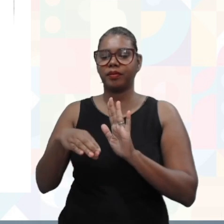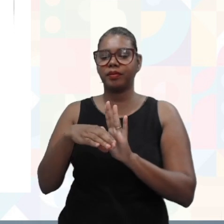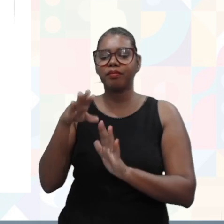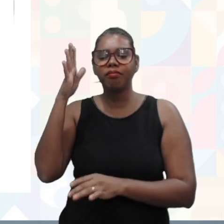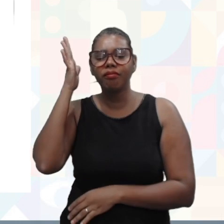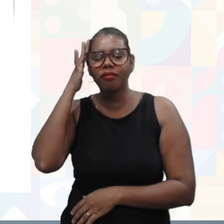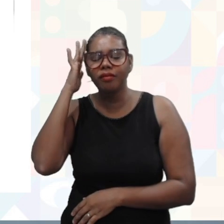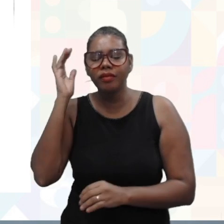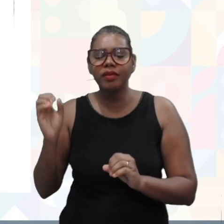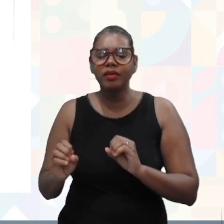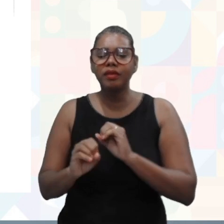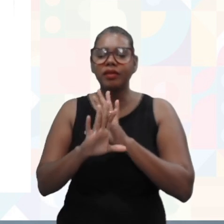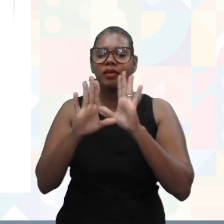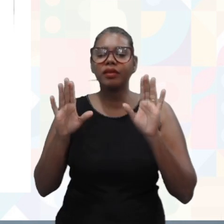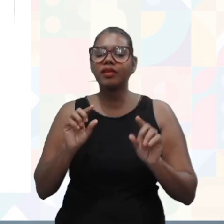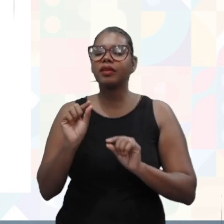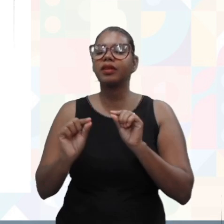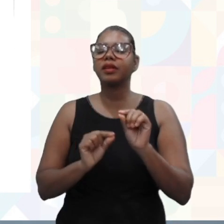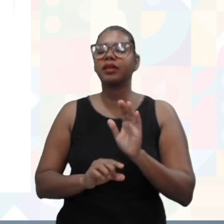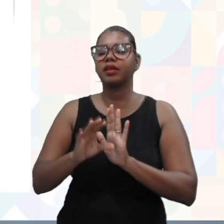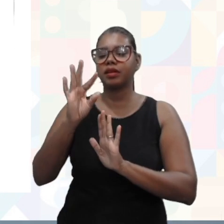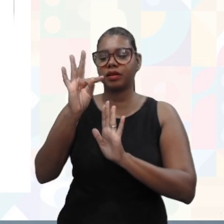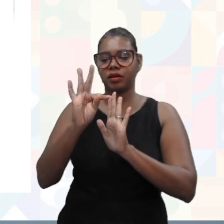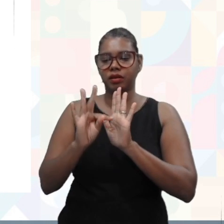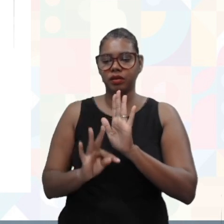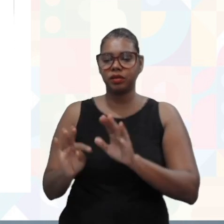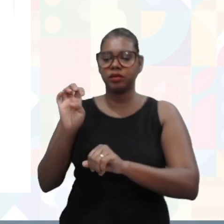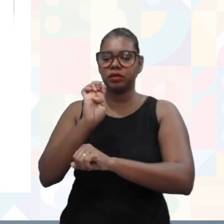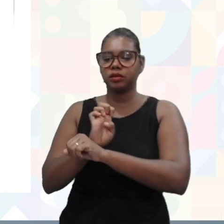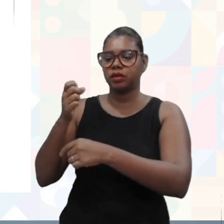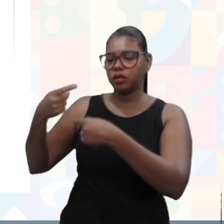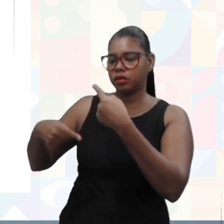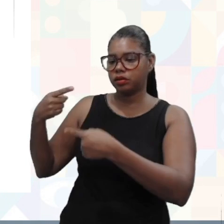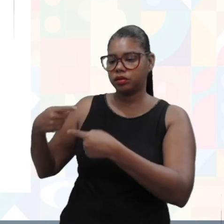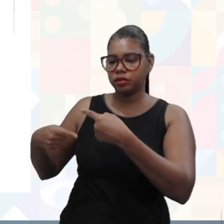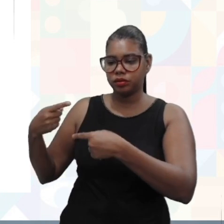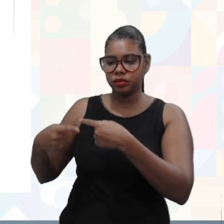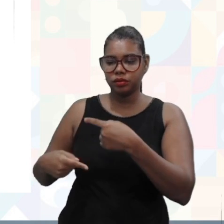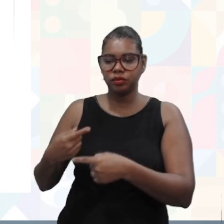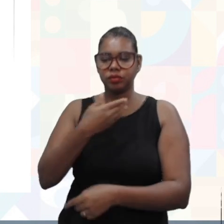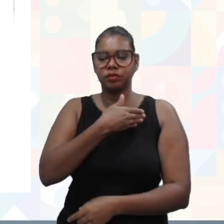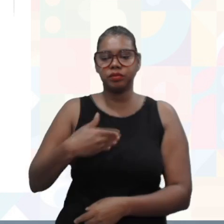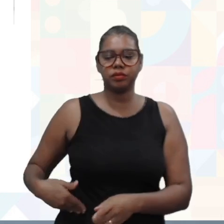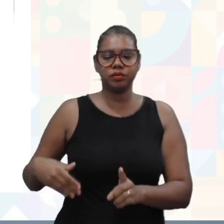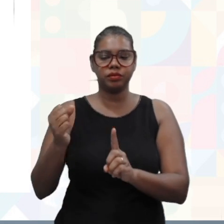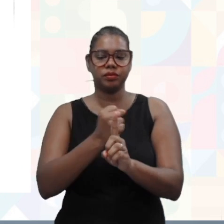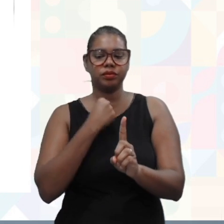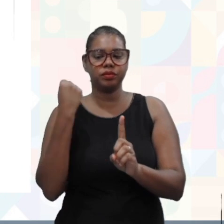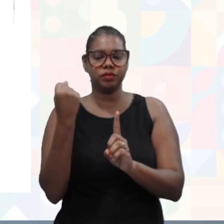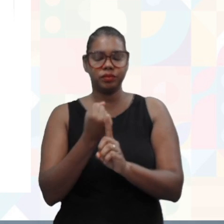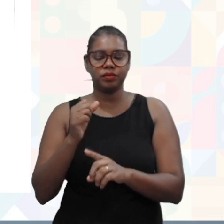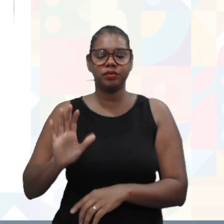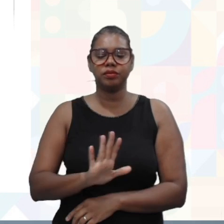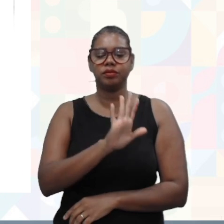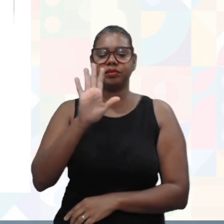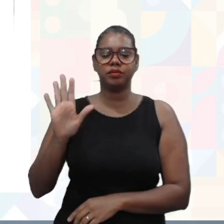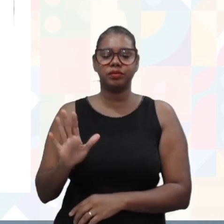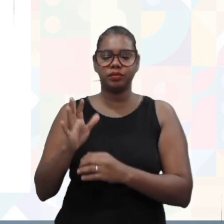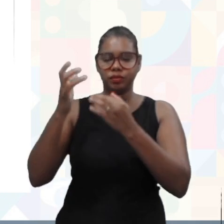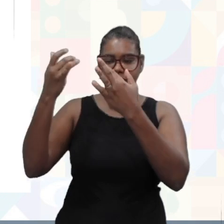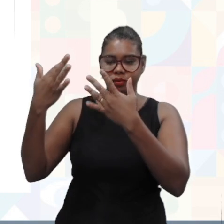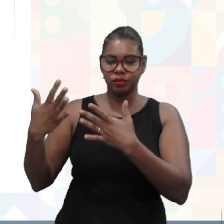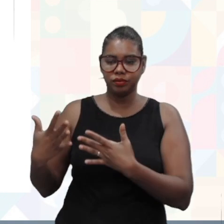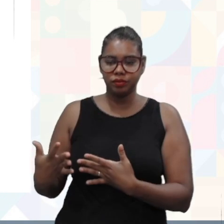entender essa relação, que é um texto sobre Estado e políticas públicas e políticas sociais, que a autora vai fazer